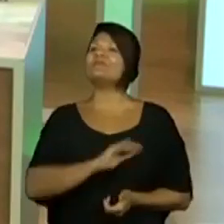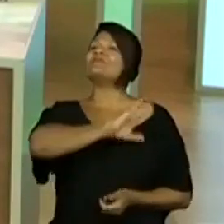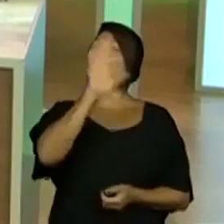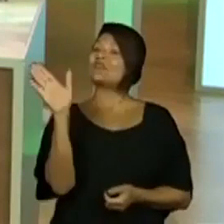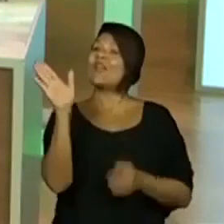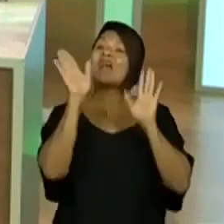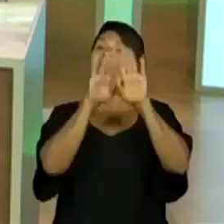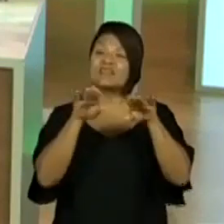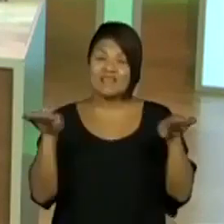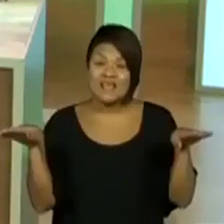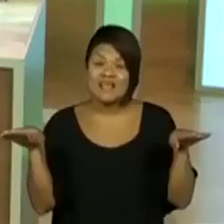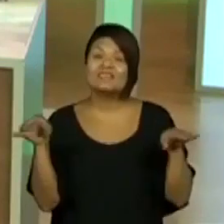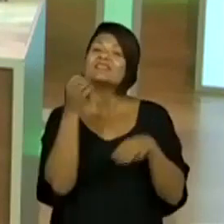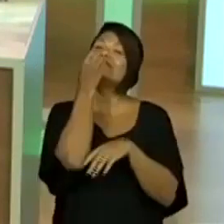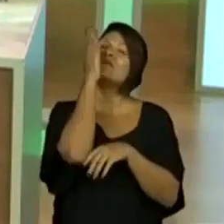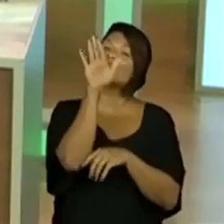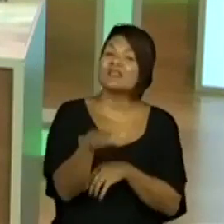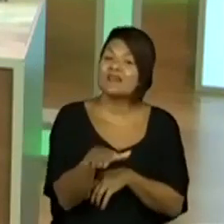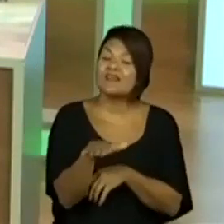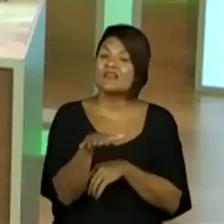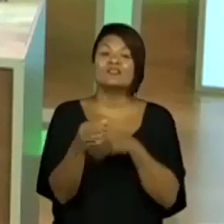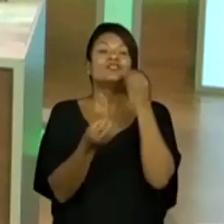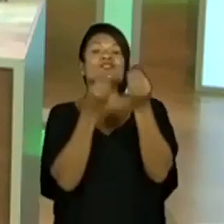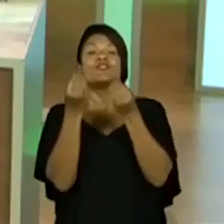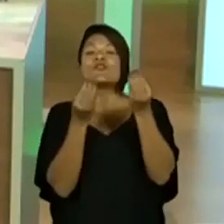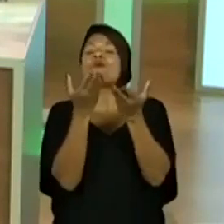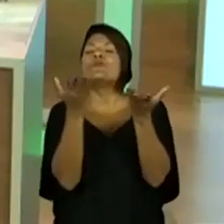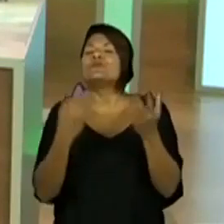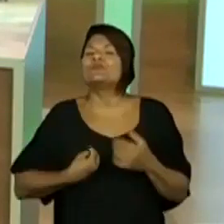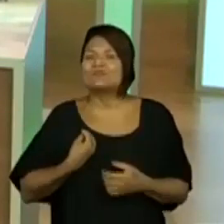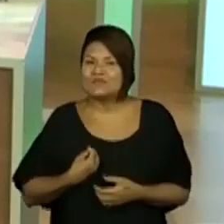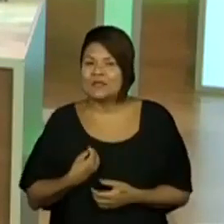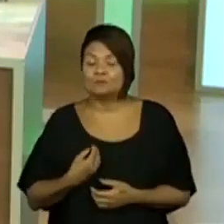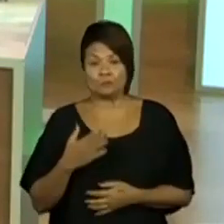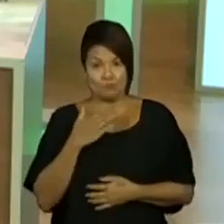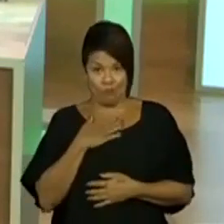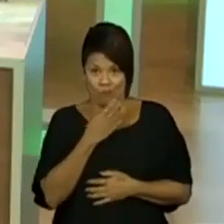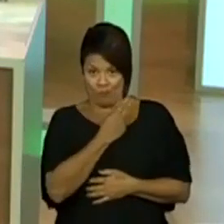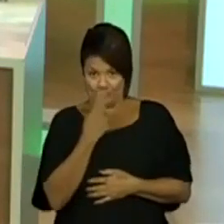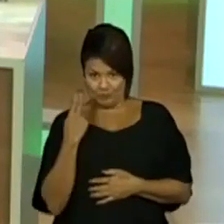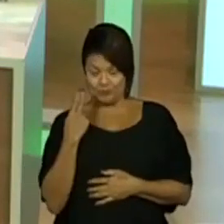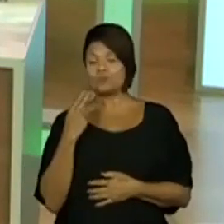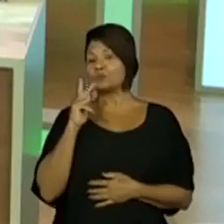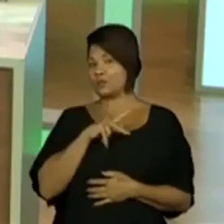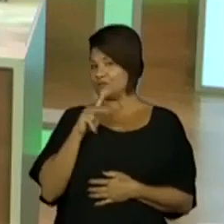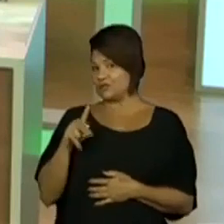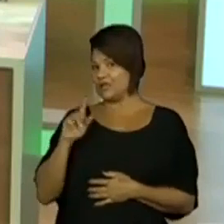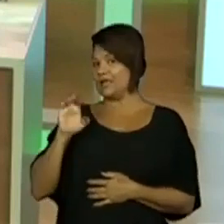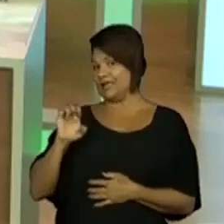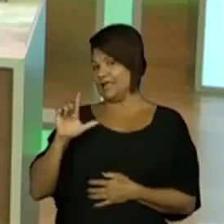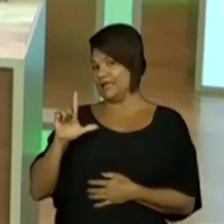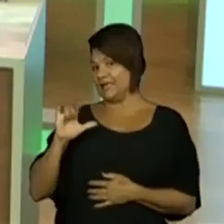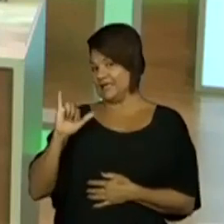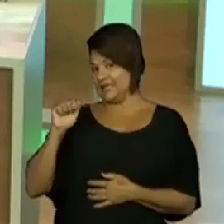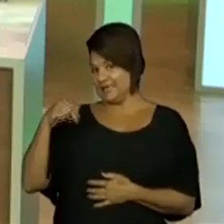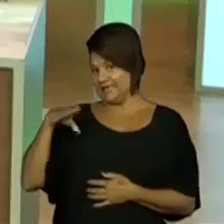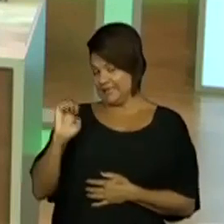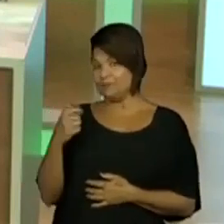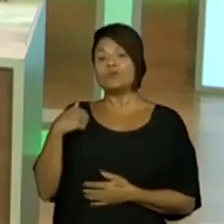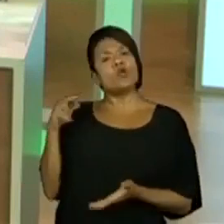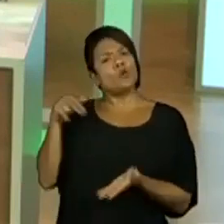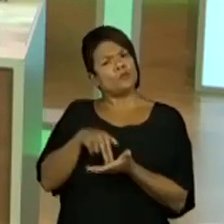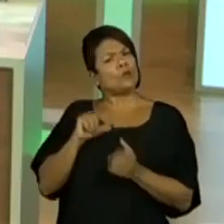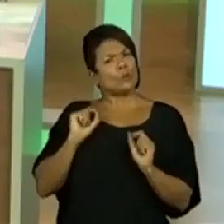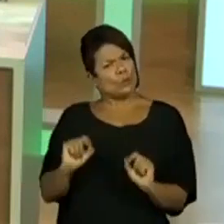Olá, crianças, boa tarde! Como vocês estão? Eu sou a professora Eliane e estou aqui para conversar